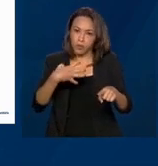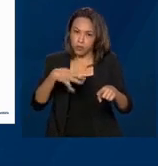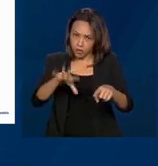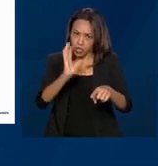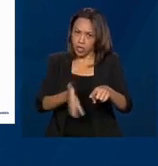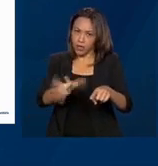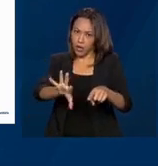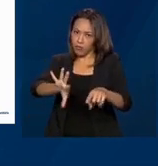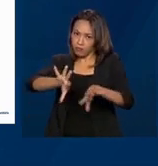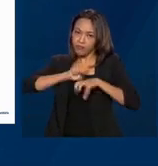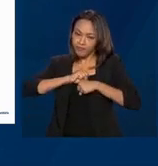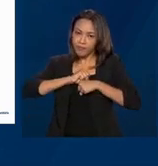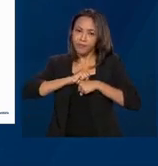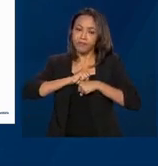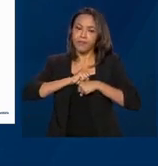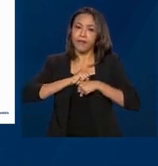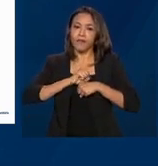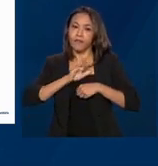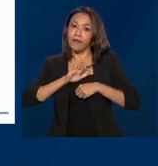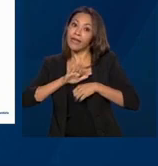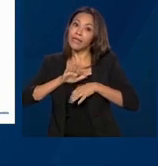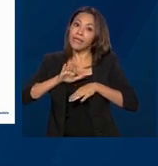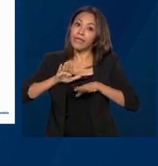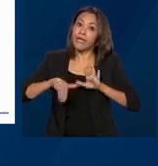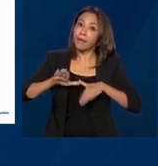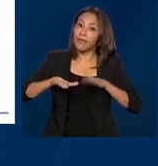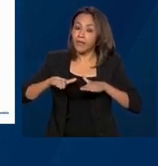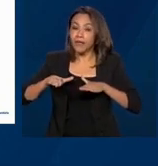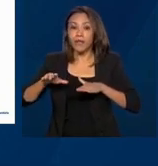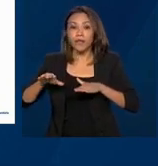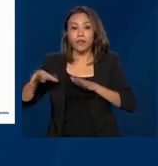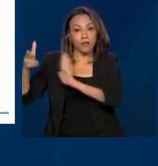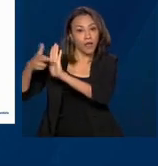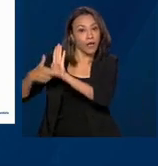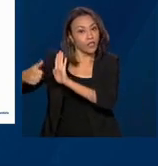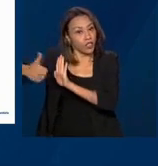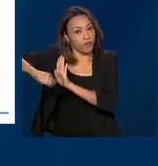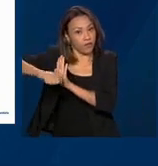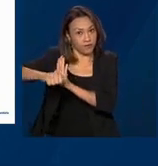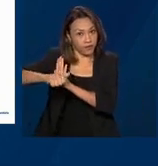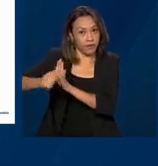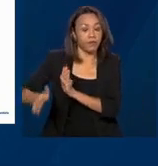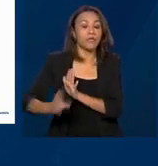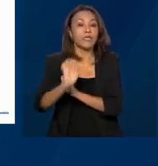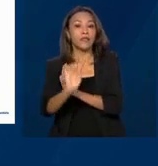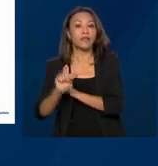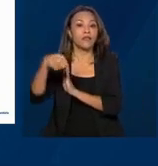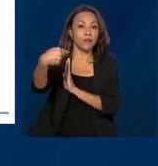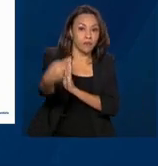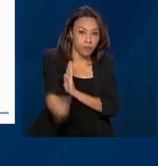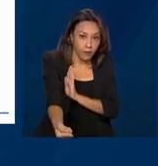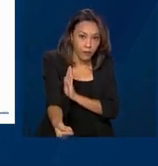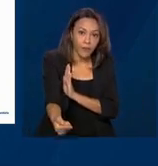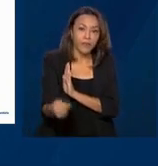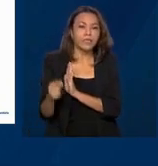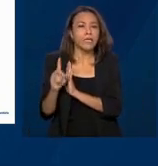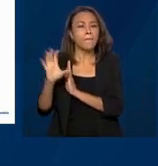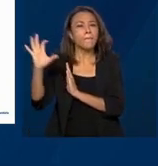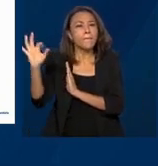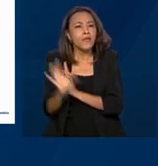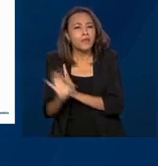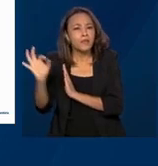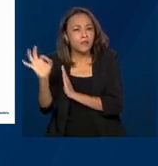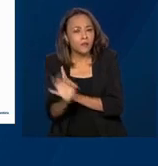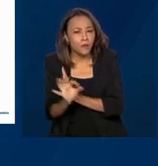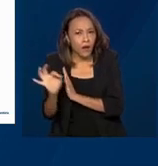infectado, dependendo da avaliação do desfecho que a gente está interessado em ver. E, a partir daí, esse percentual,